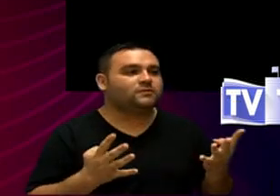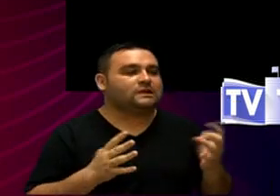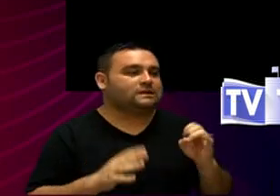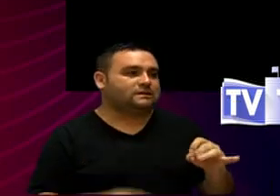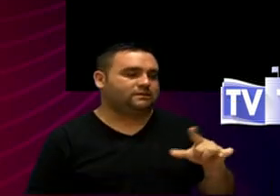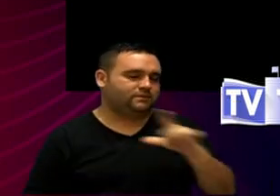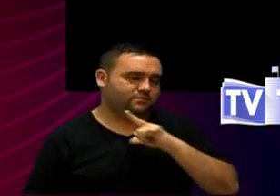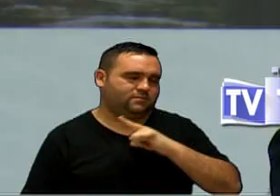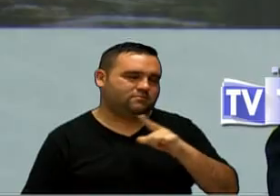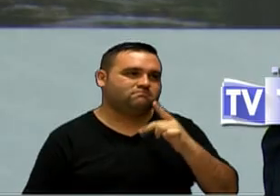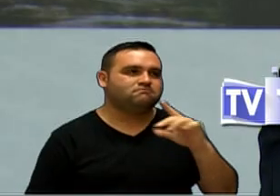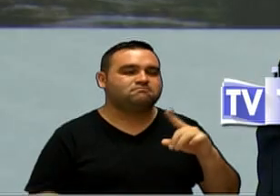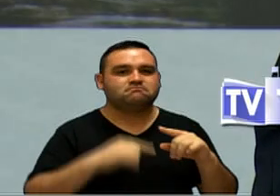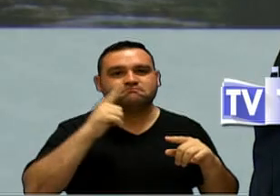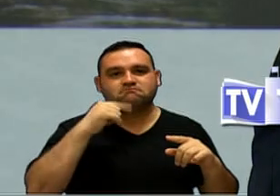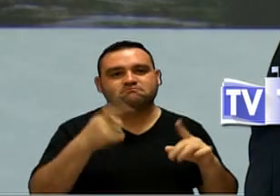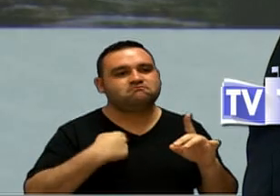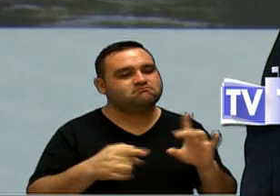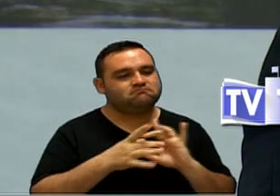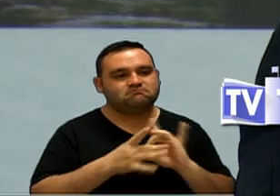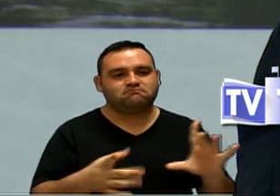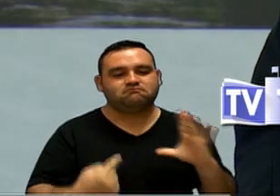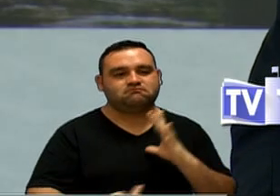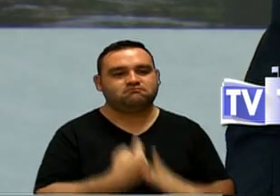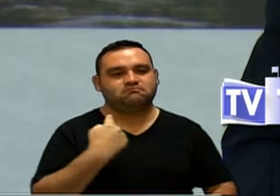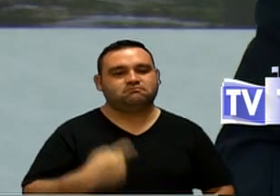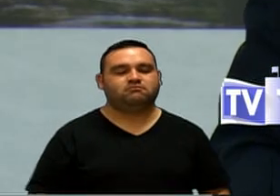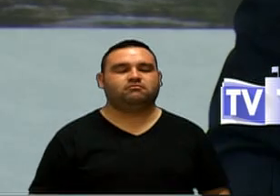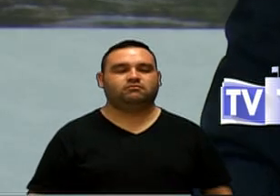algum questionamento, estou às ordens.